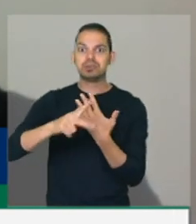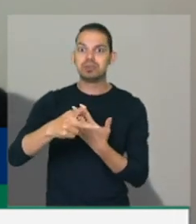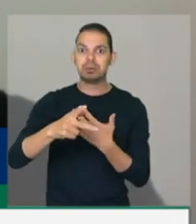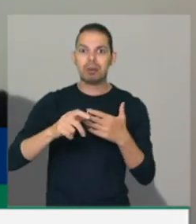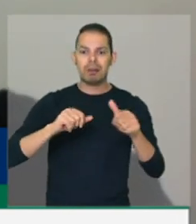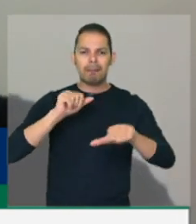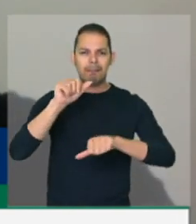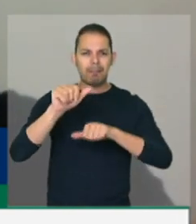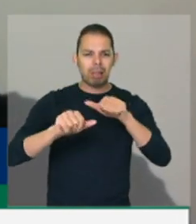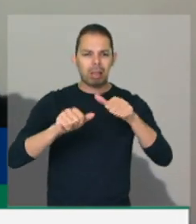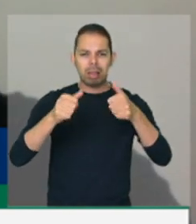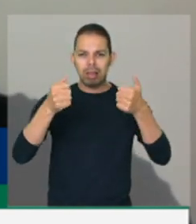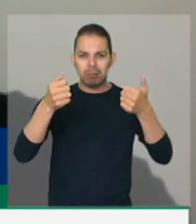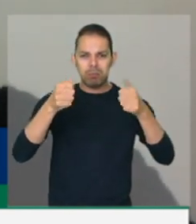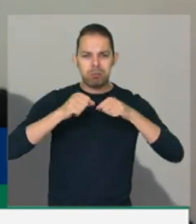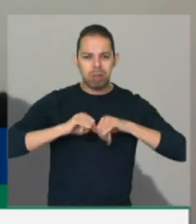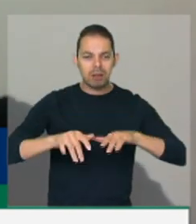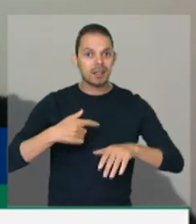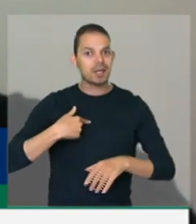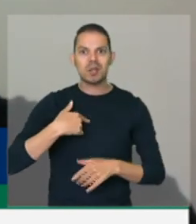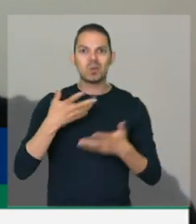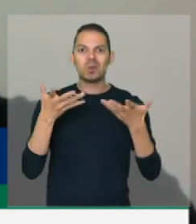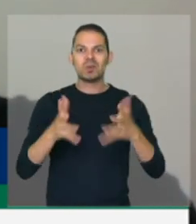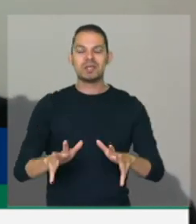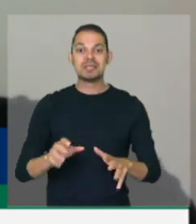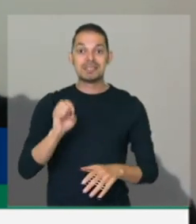Se soubesse, naquele momento, que é um momento de...